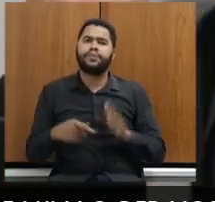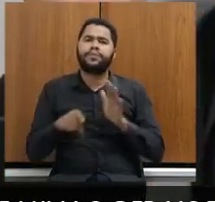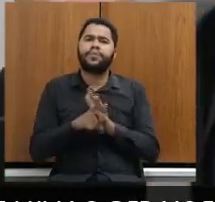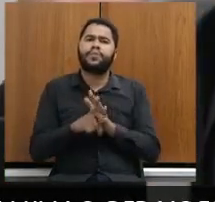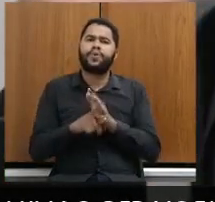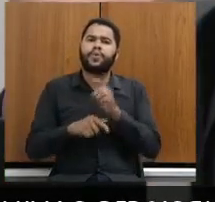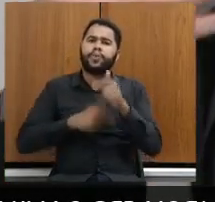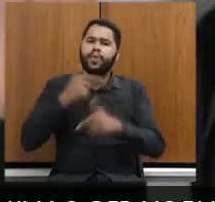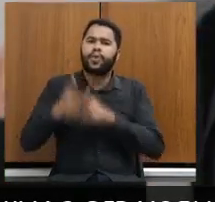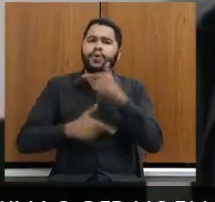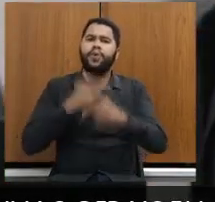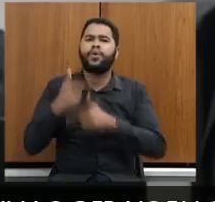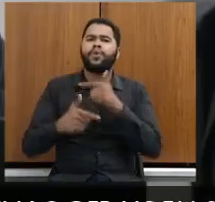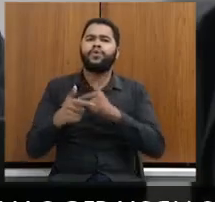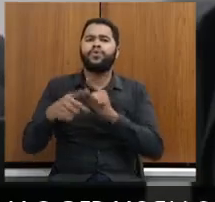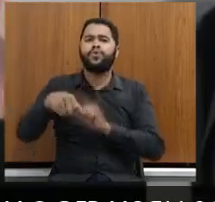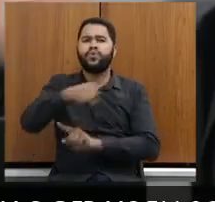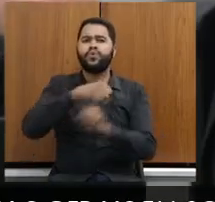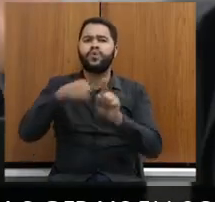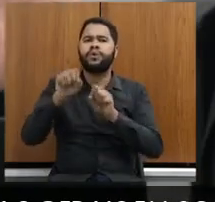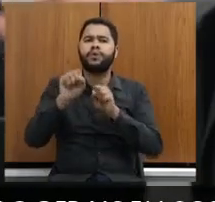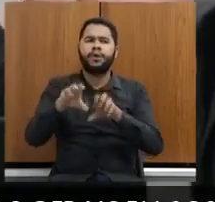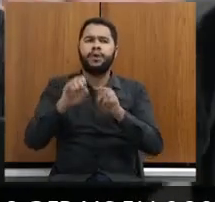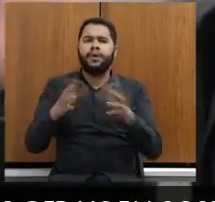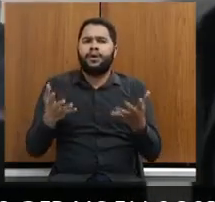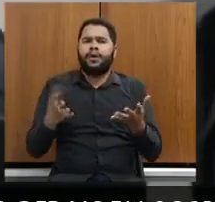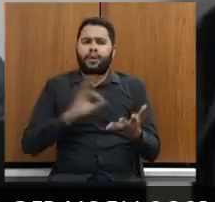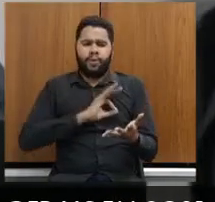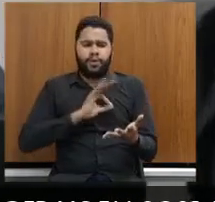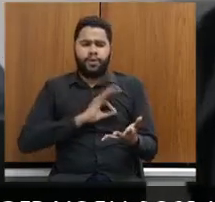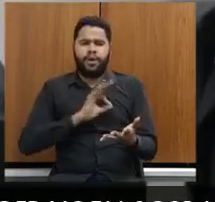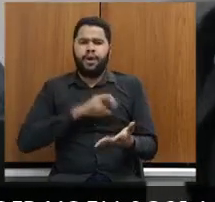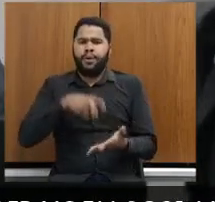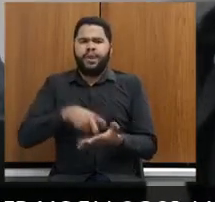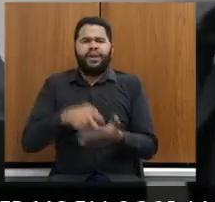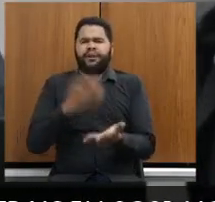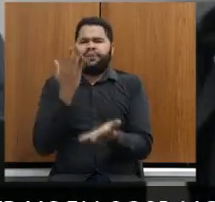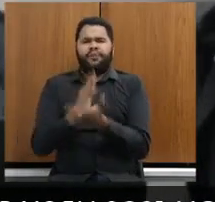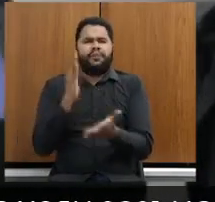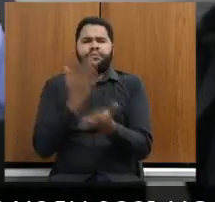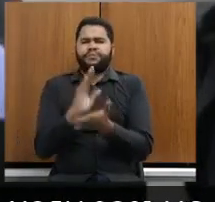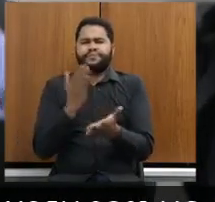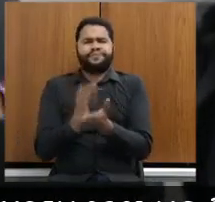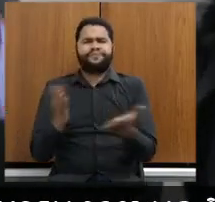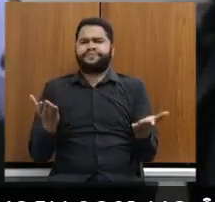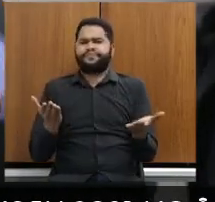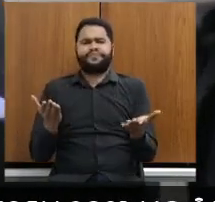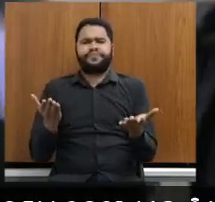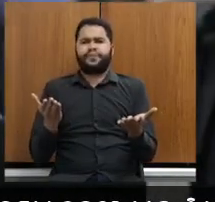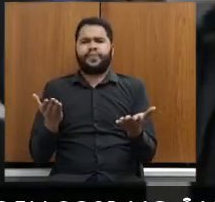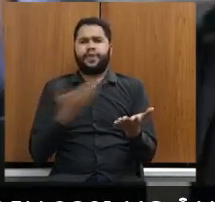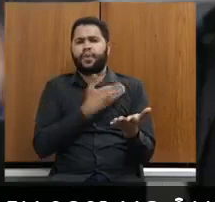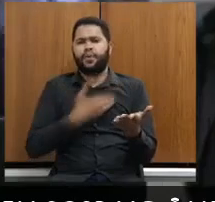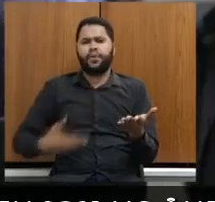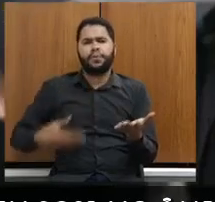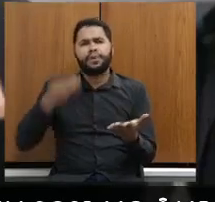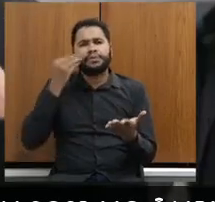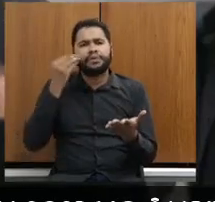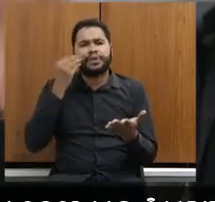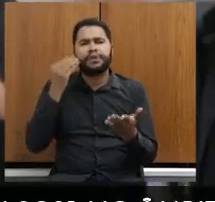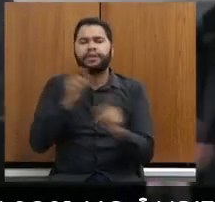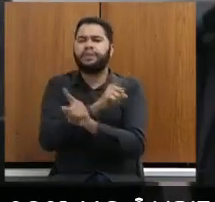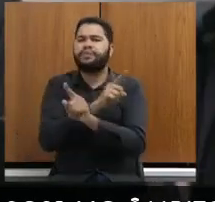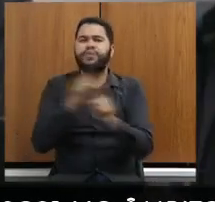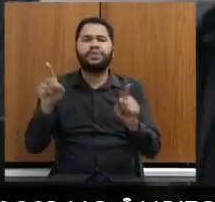carreira do agente Sócrates policial penal ou seja nada a ver era o governo tentando dar um